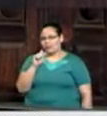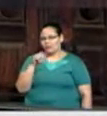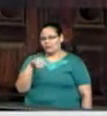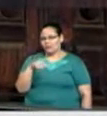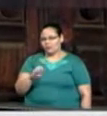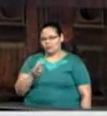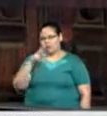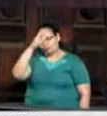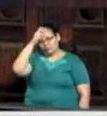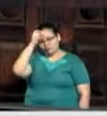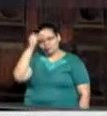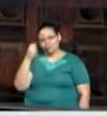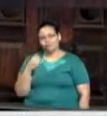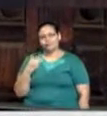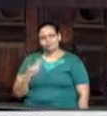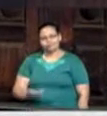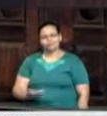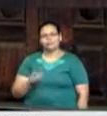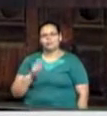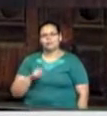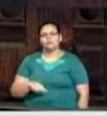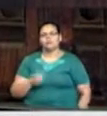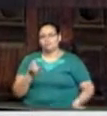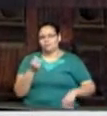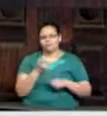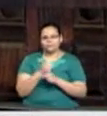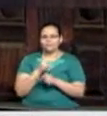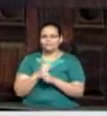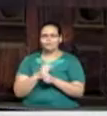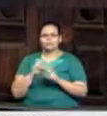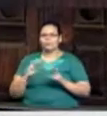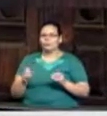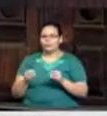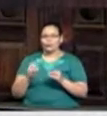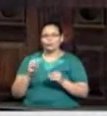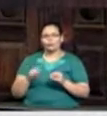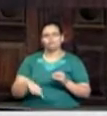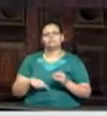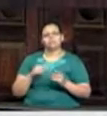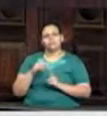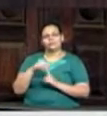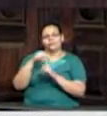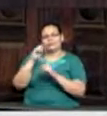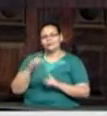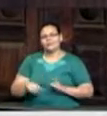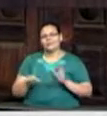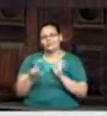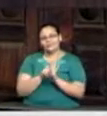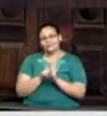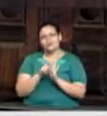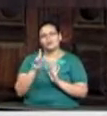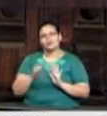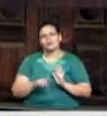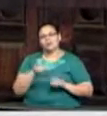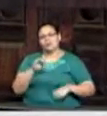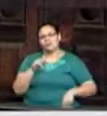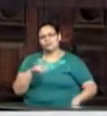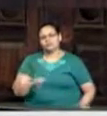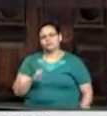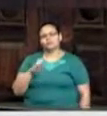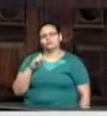é provocada no campo das finanças. Todas as referências legais à chamada calamidade